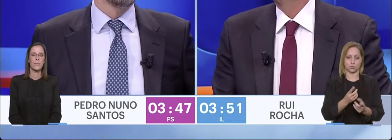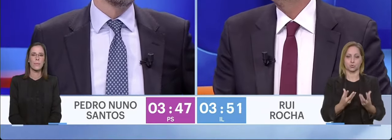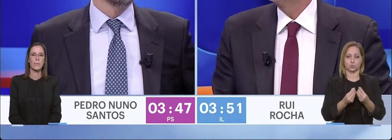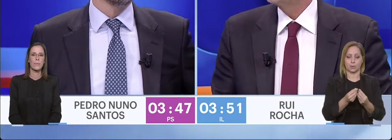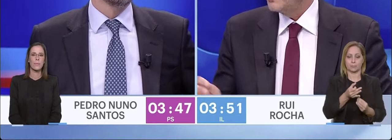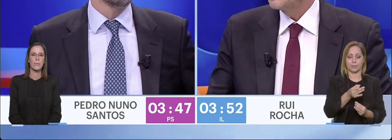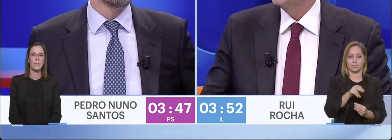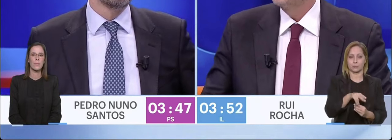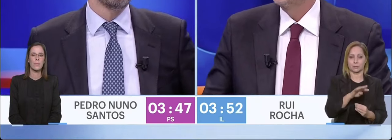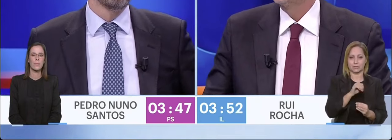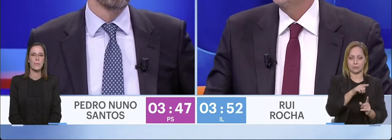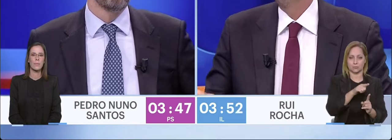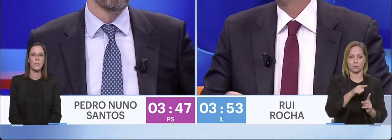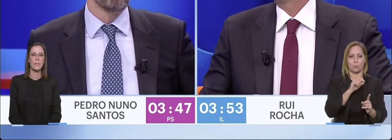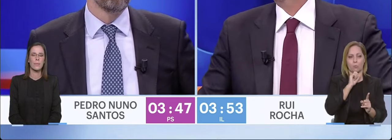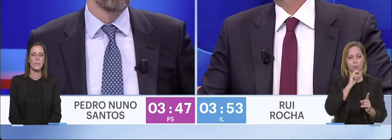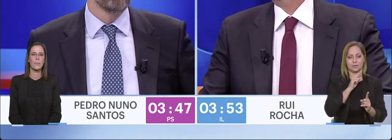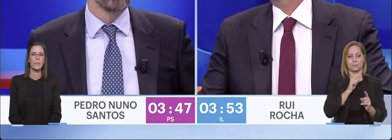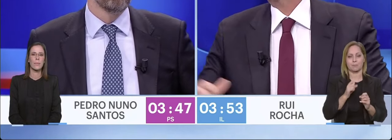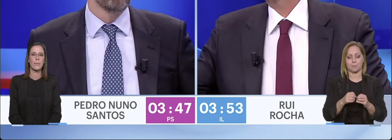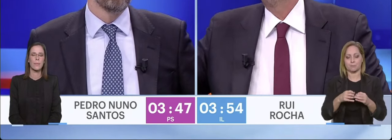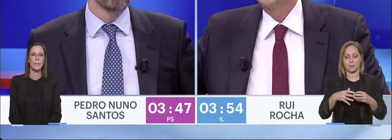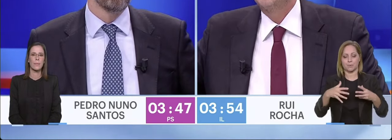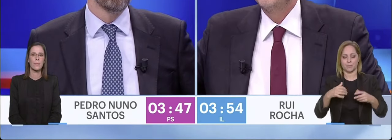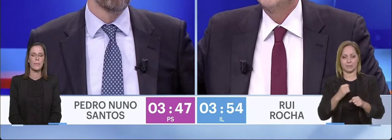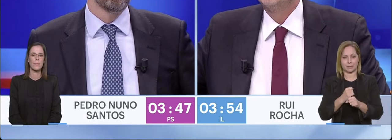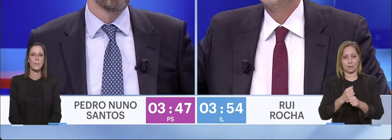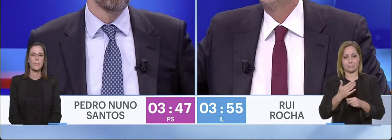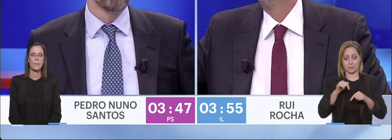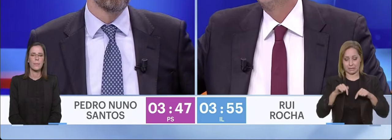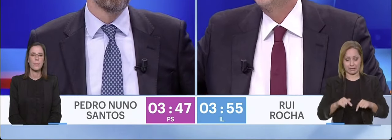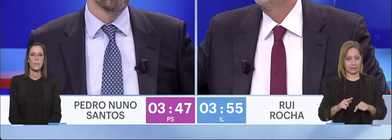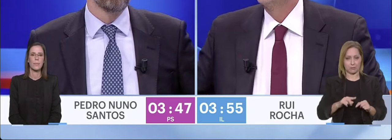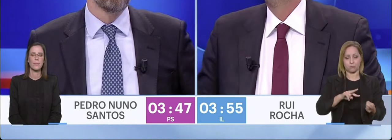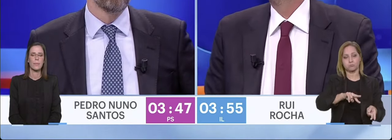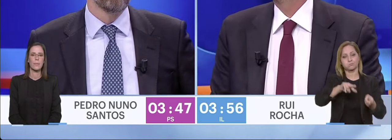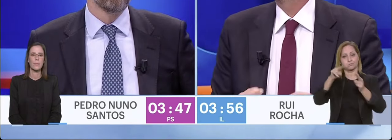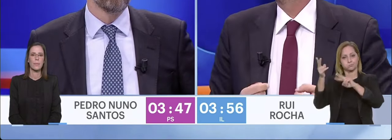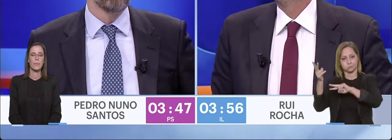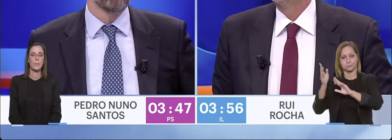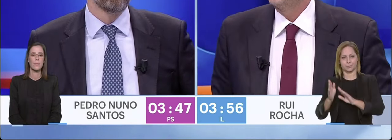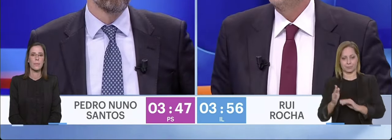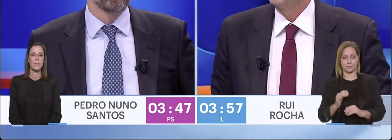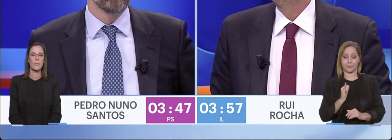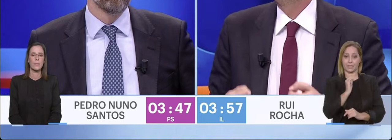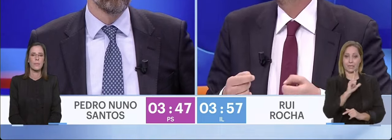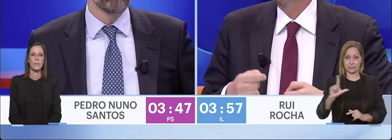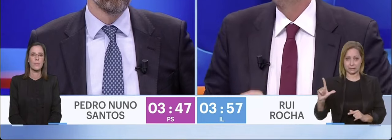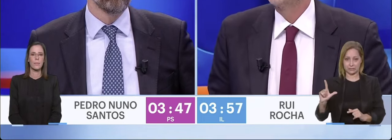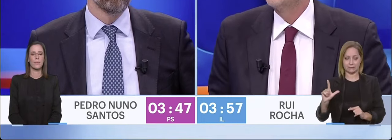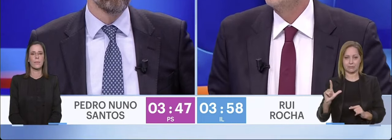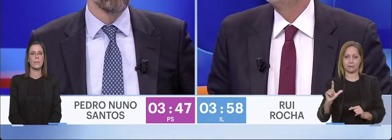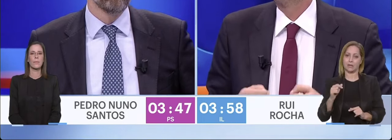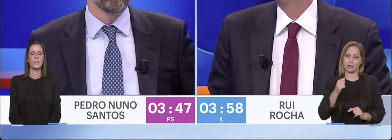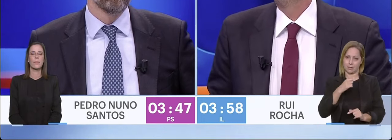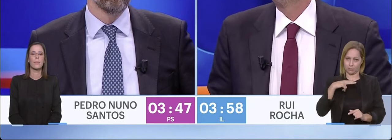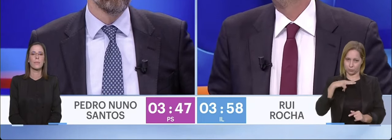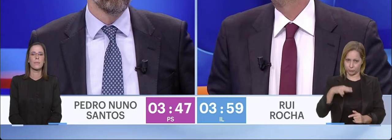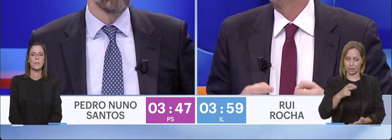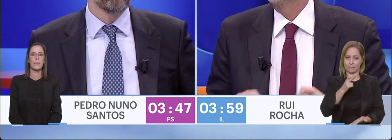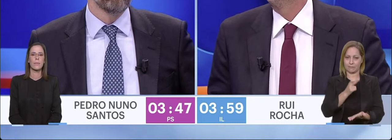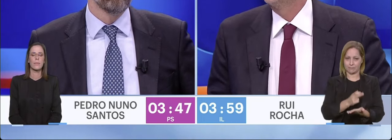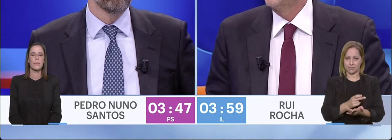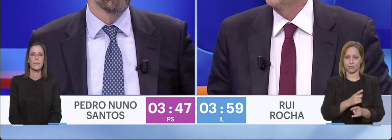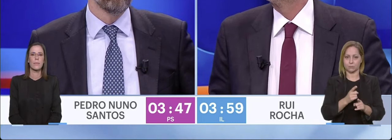Santos os jovens Podem subir pelo seu trabalho mas tem que ir para o estrangeiro como tem ido tem que emigrar com a iniciativa Liberal ficam em Portugal porque tê